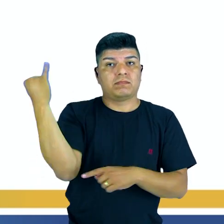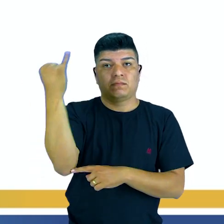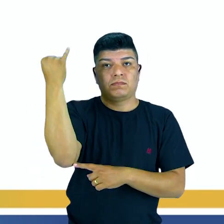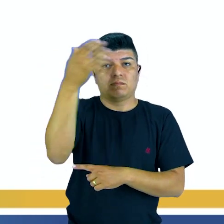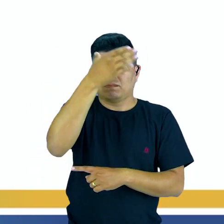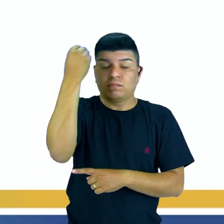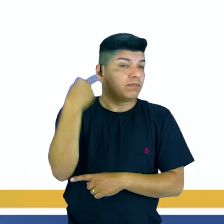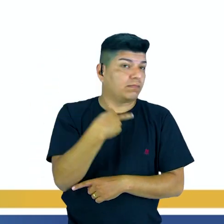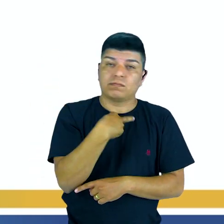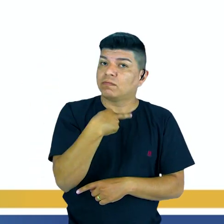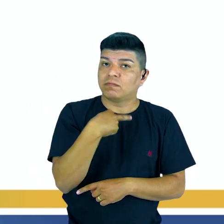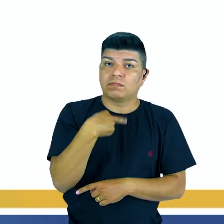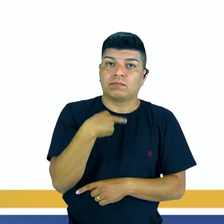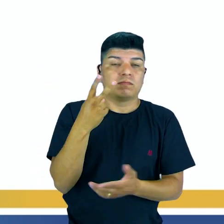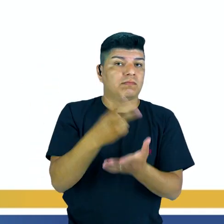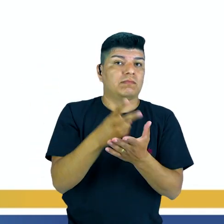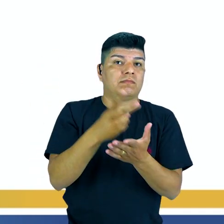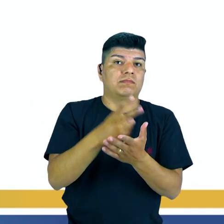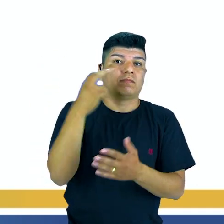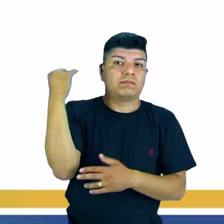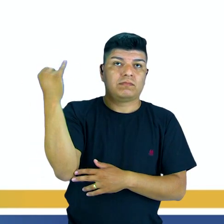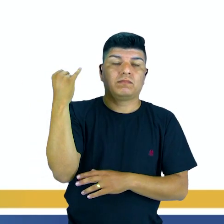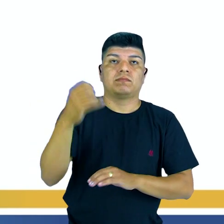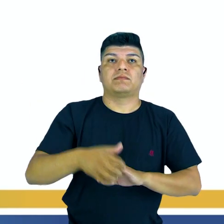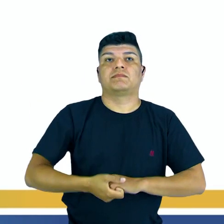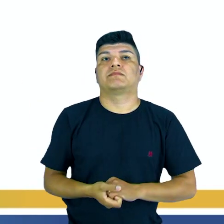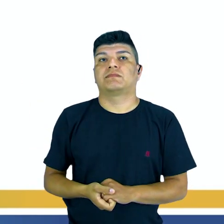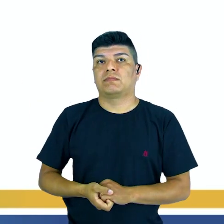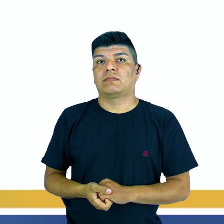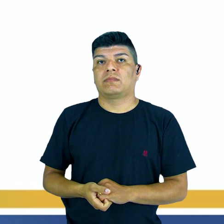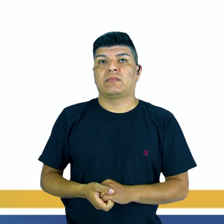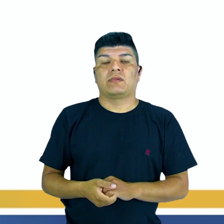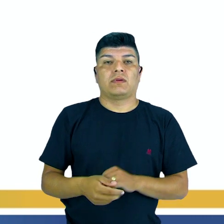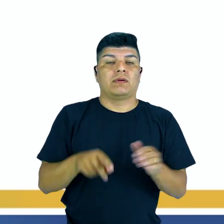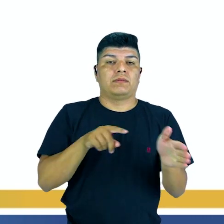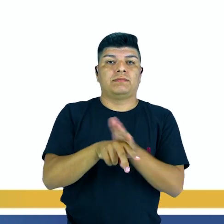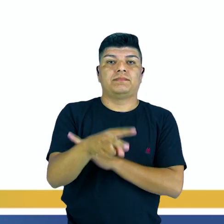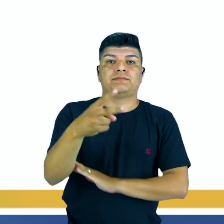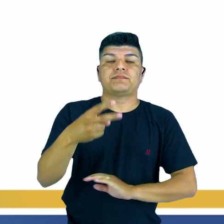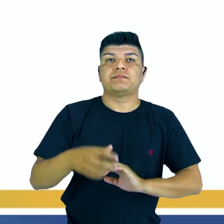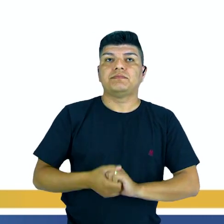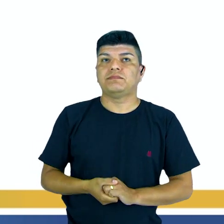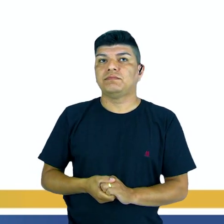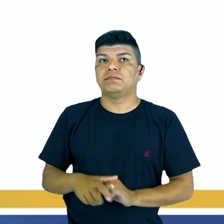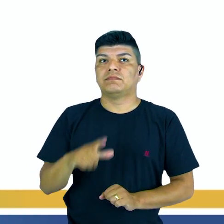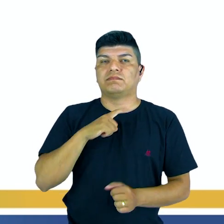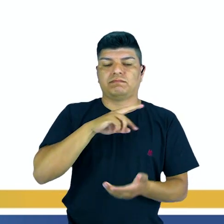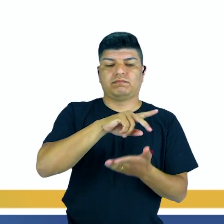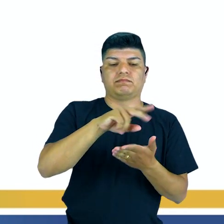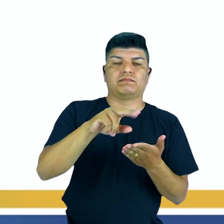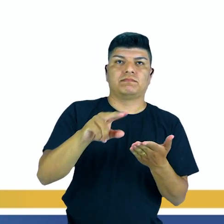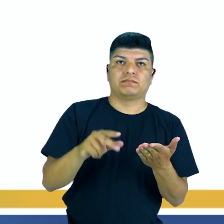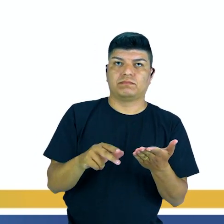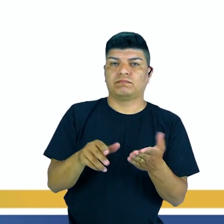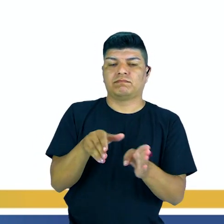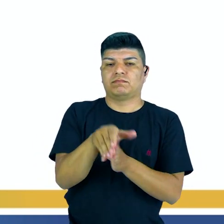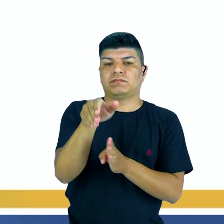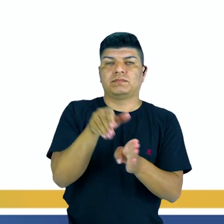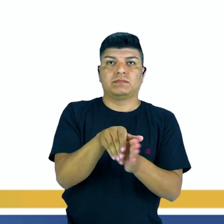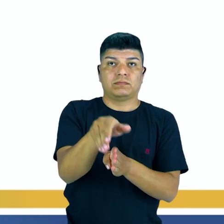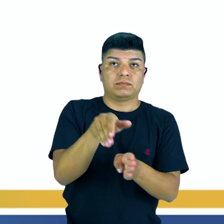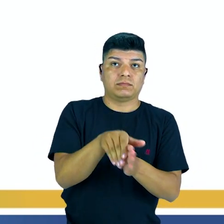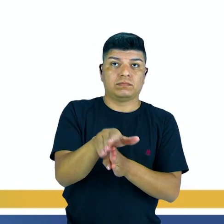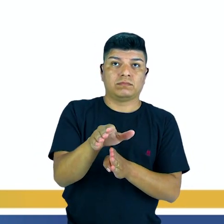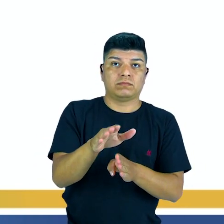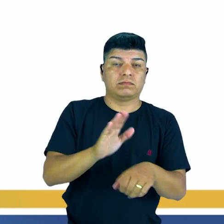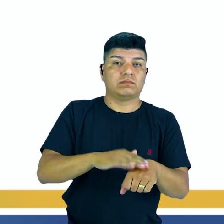esquecer os cardeais e os colaterais. Questão 2. Existem diversas formas de orientação.